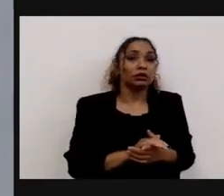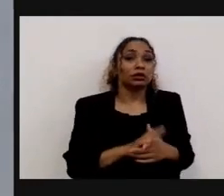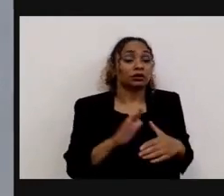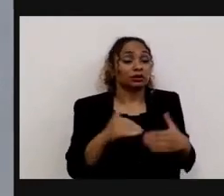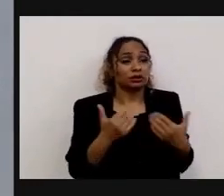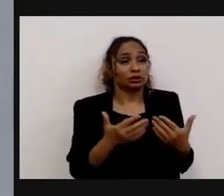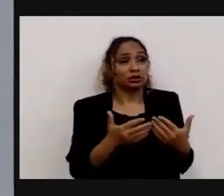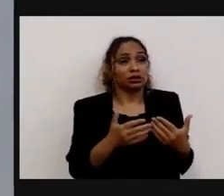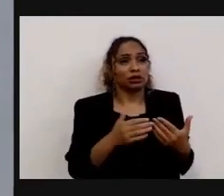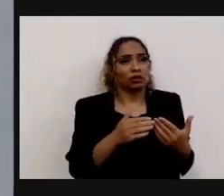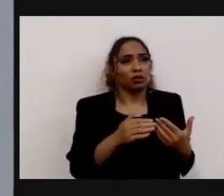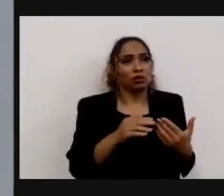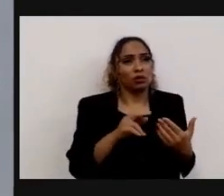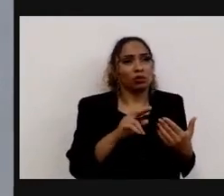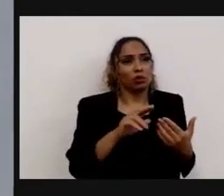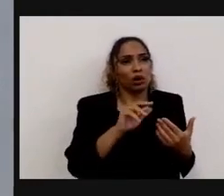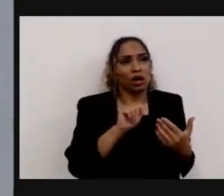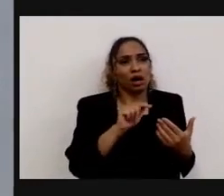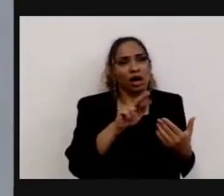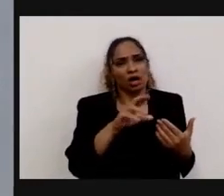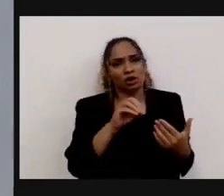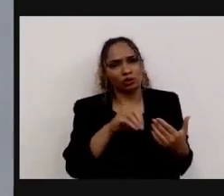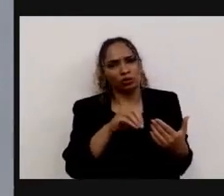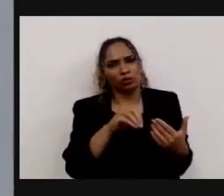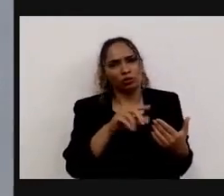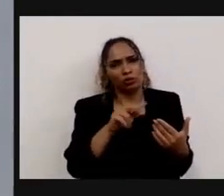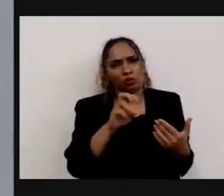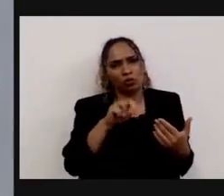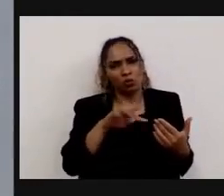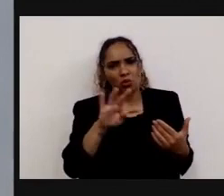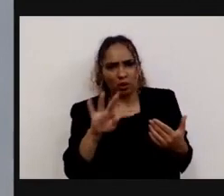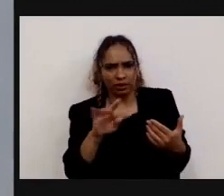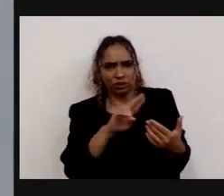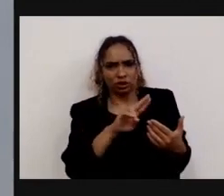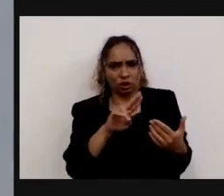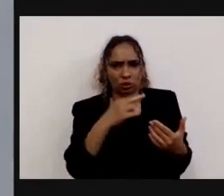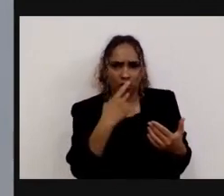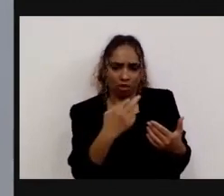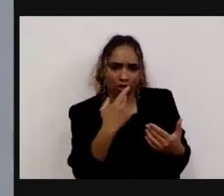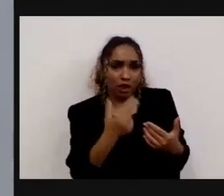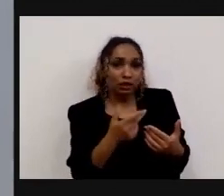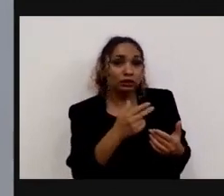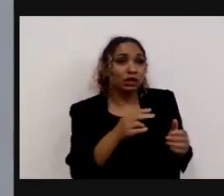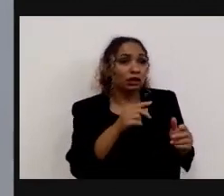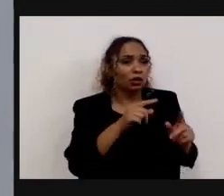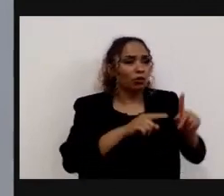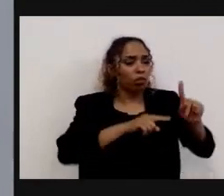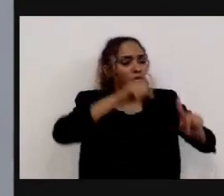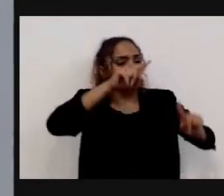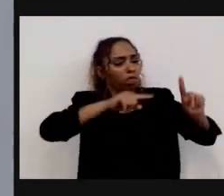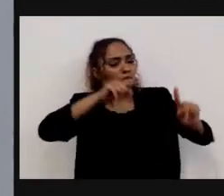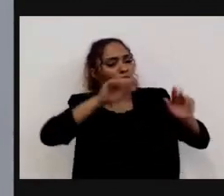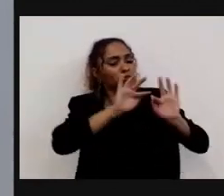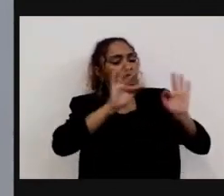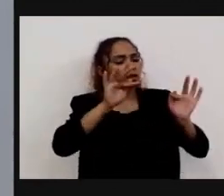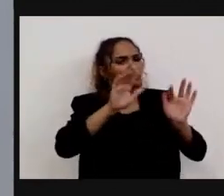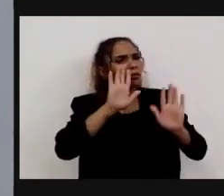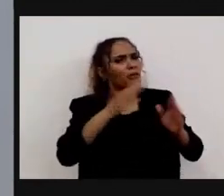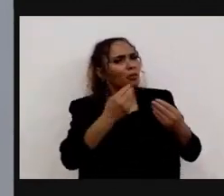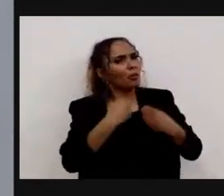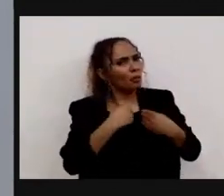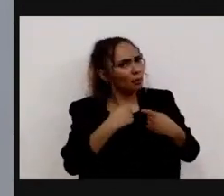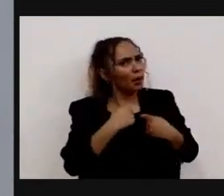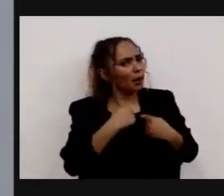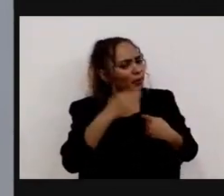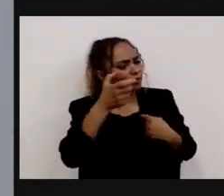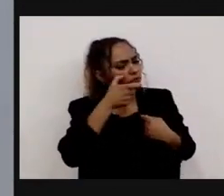o Adam Grant é um professor da Washington e há pouco tempo Ele publicou um gráfico Super Simples mas que para mim foi tão